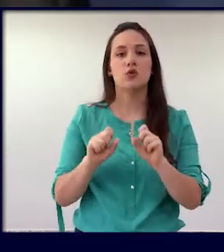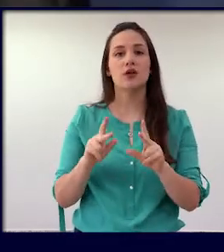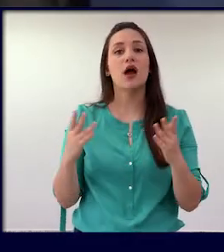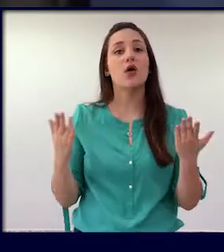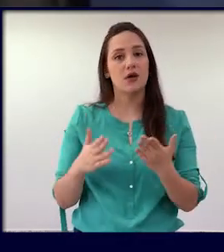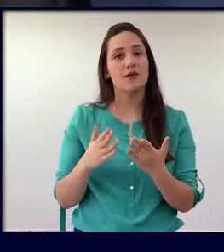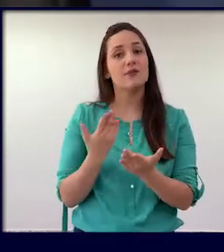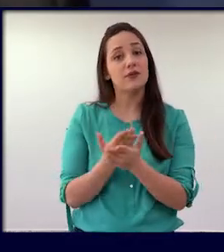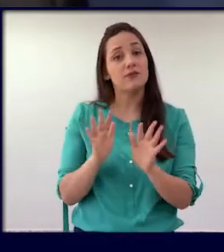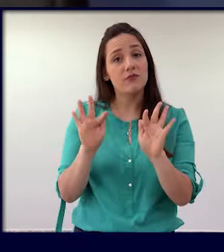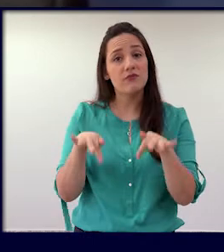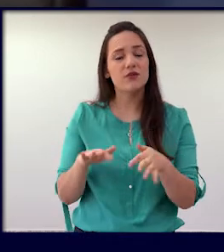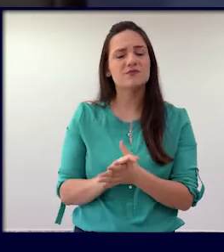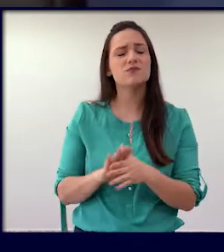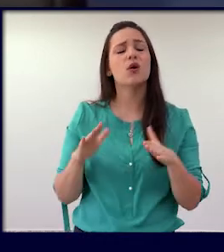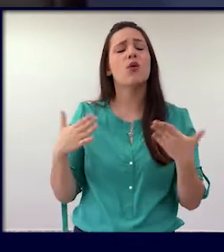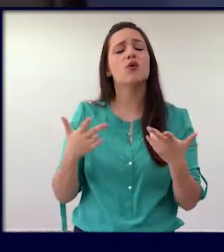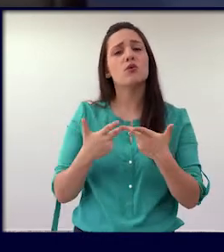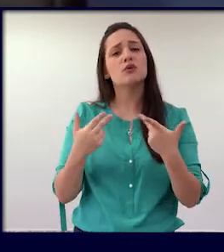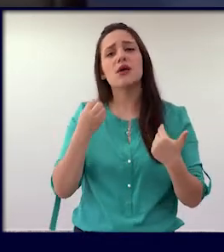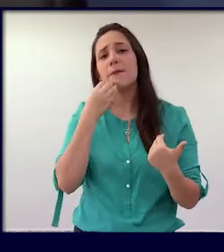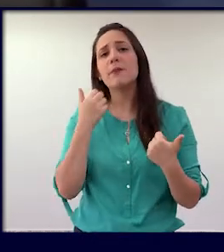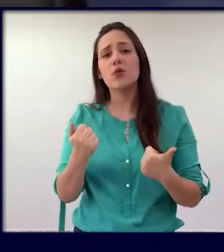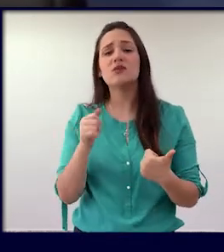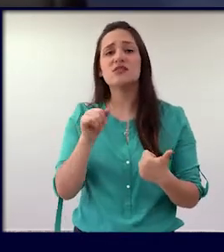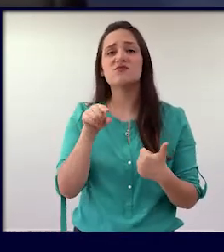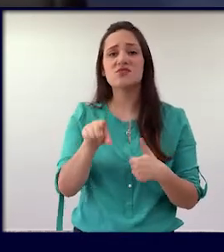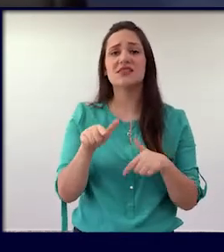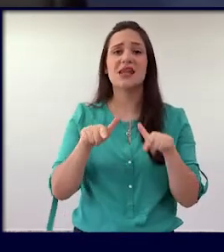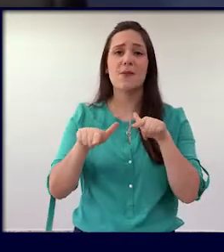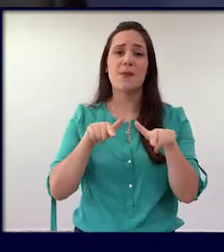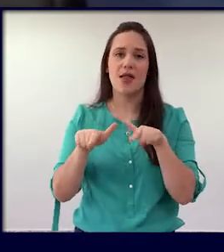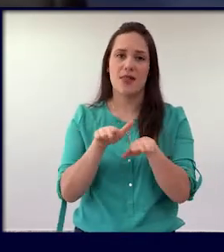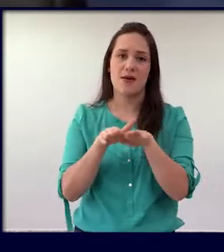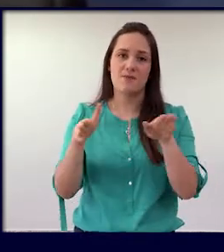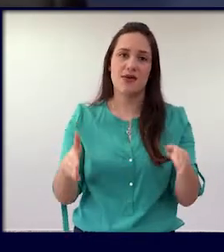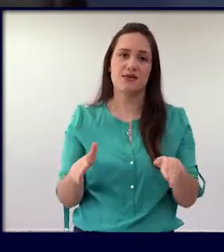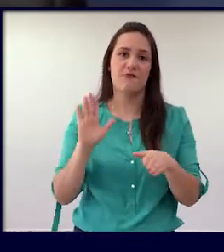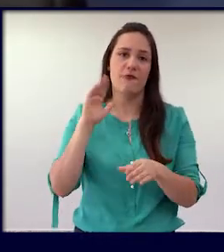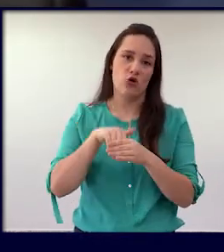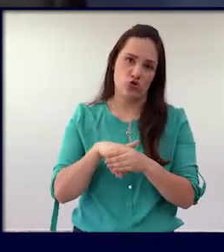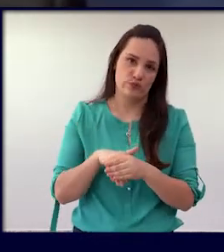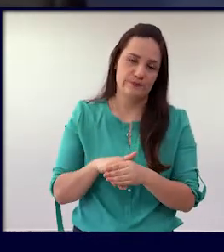Maravilha. Kátia, só para finalizar esse primeiro bloco, quais são os benefícios em ser mesário?